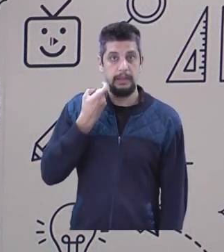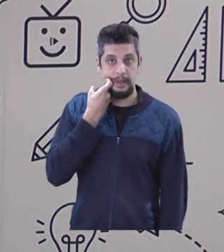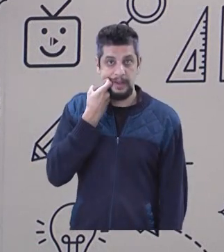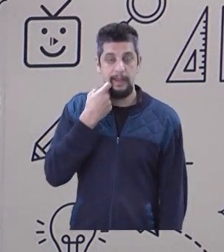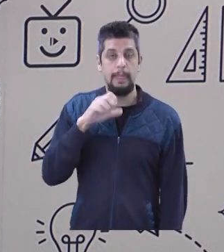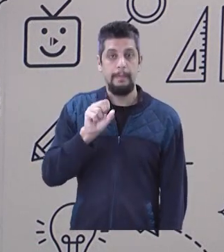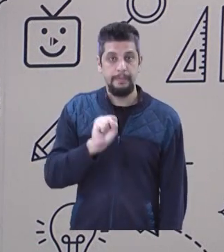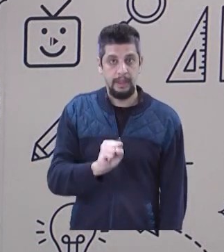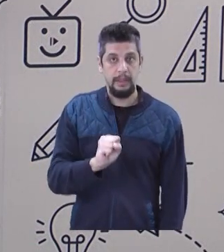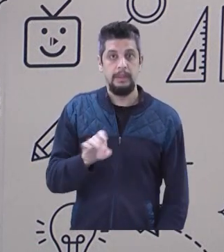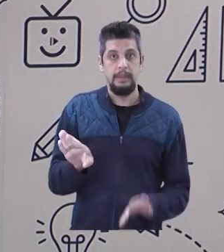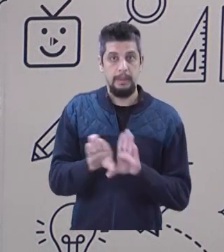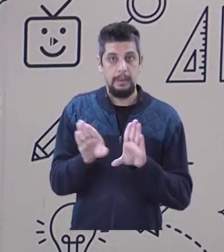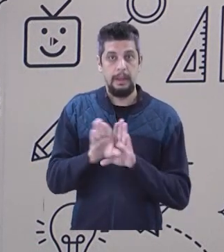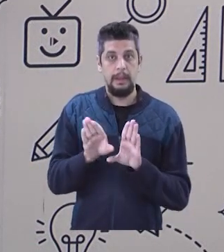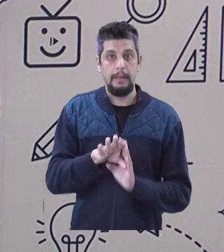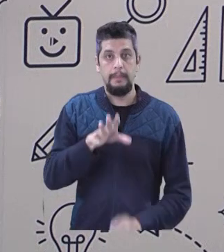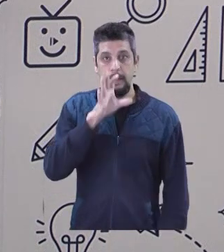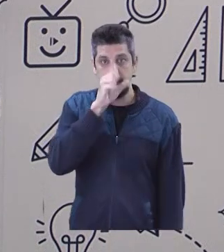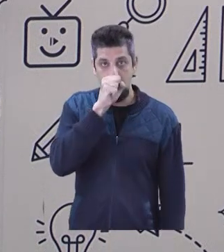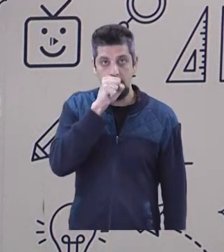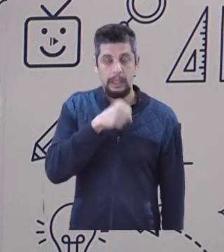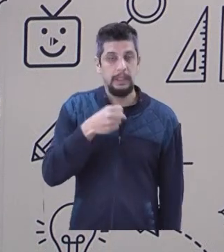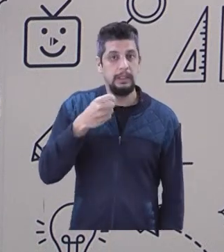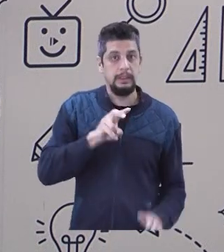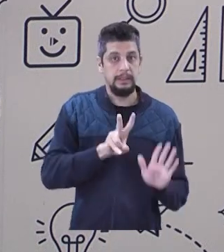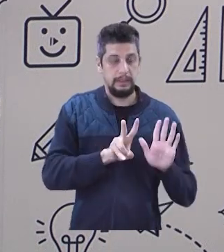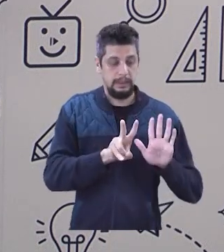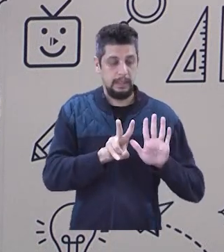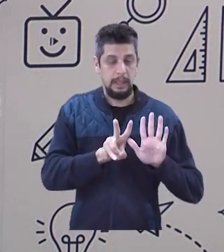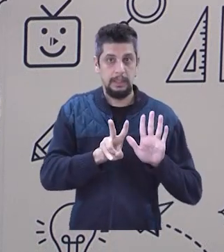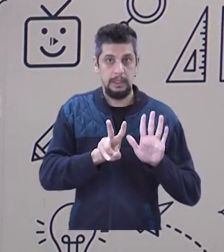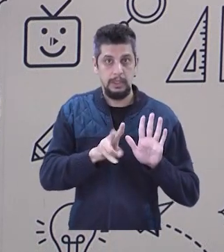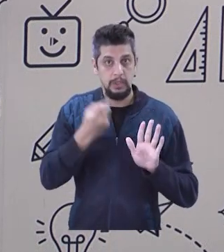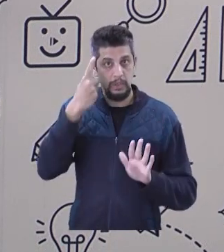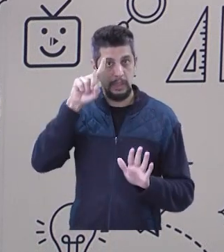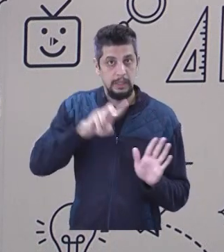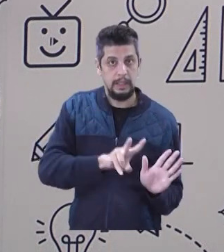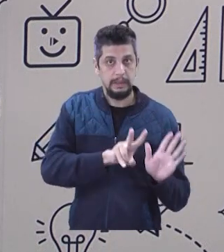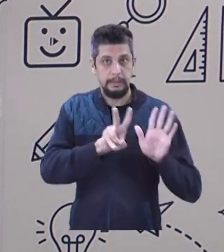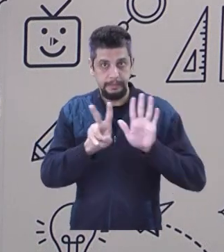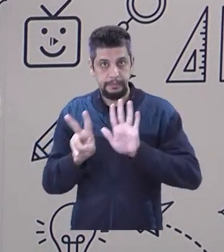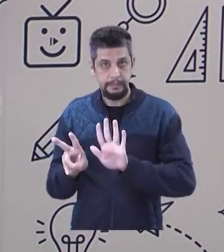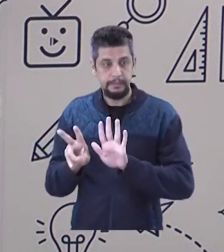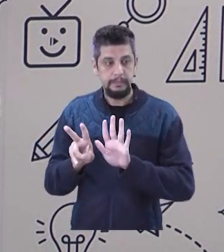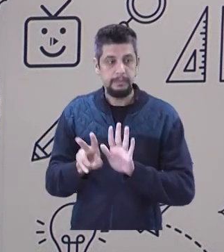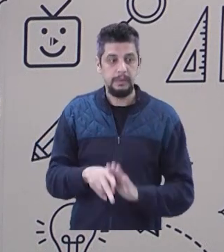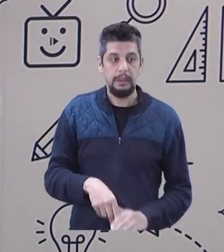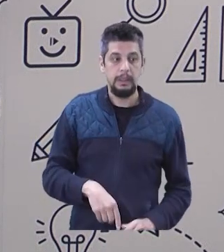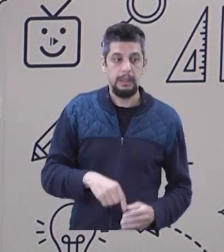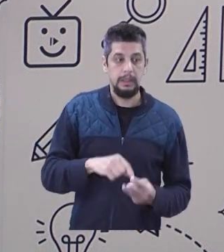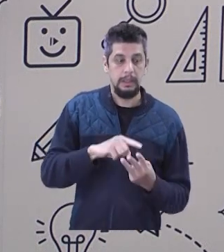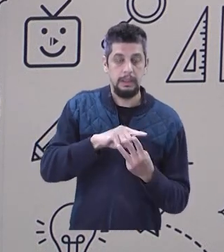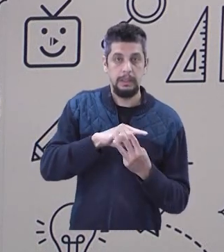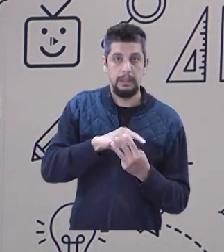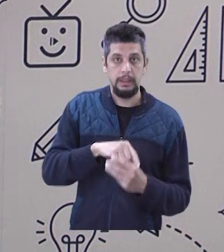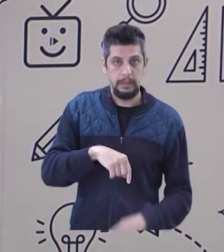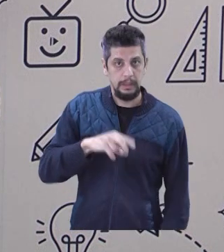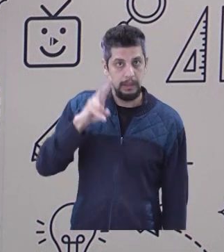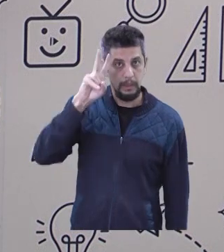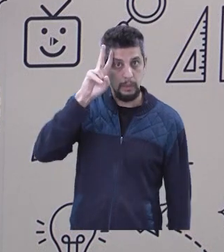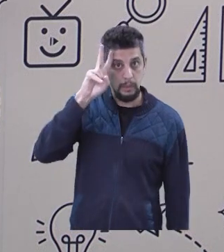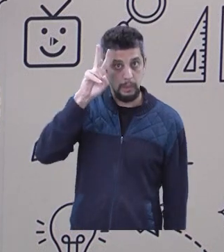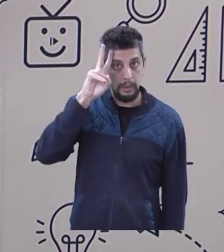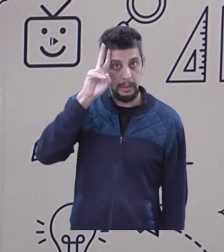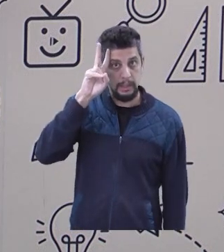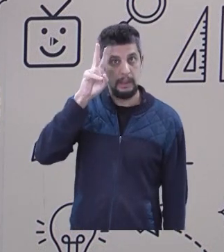para sexta-feira. E S também para sábado. Os 7 dias da semana, certo? São 3 que iniciam com a letra S.